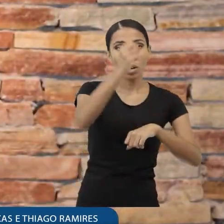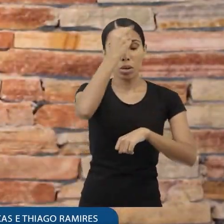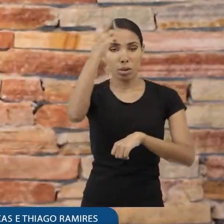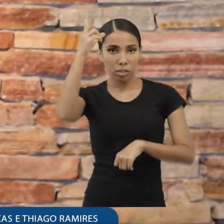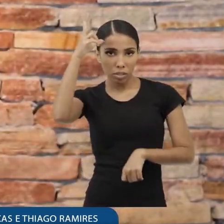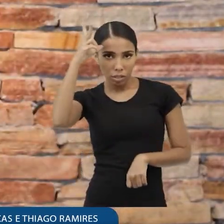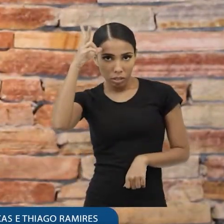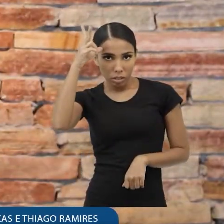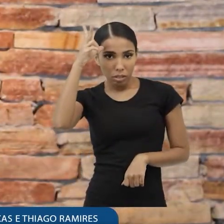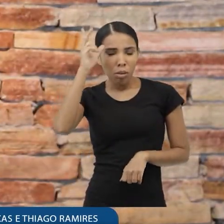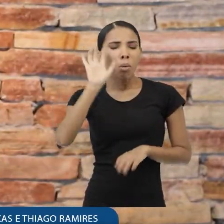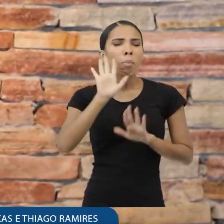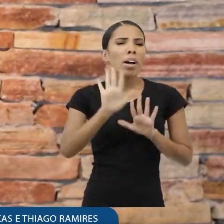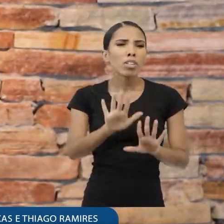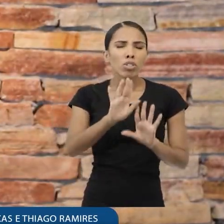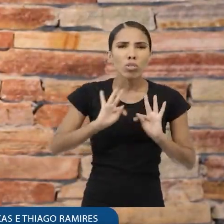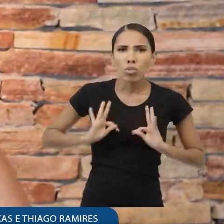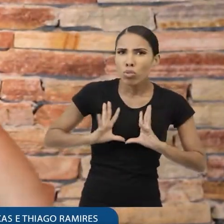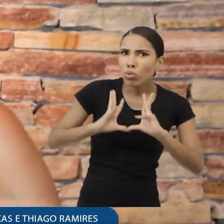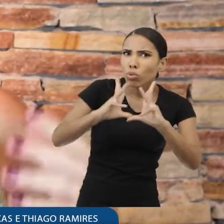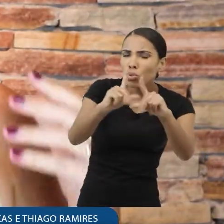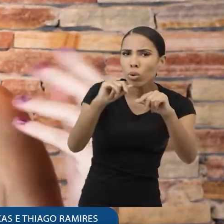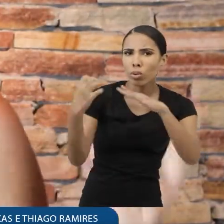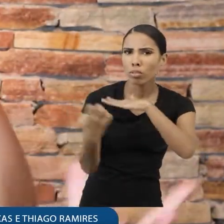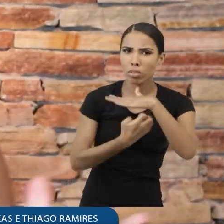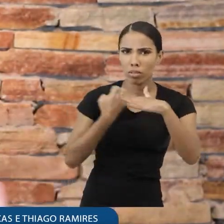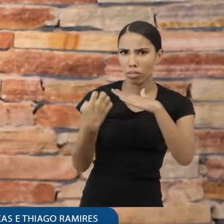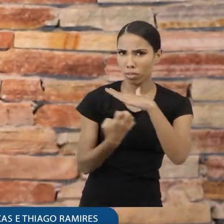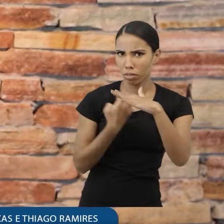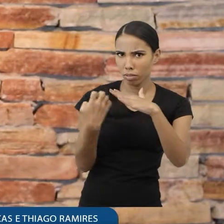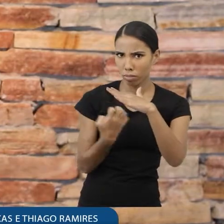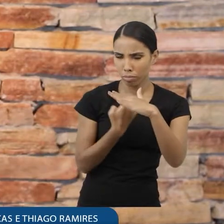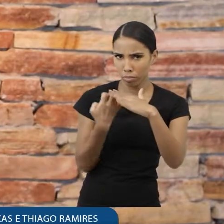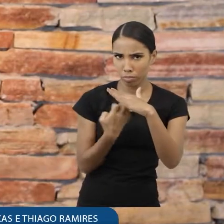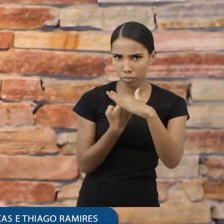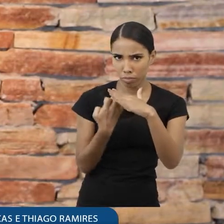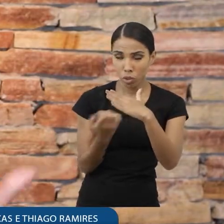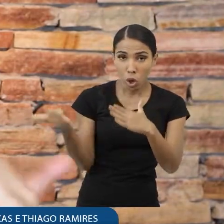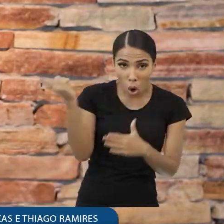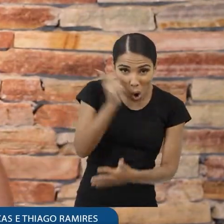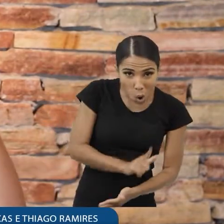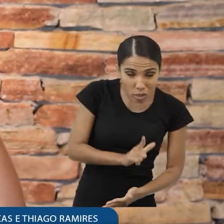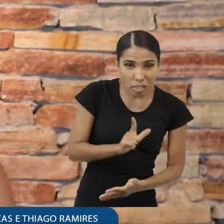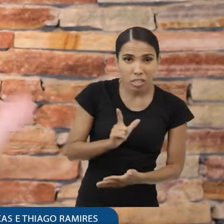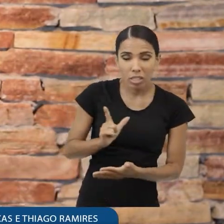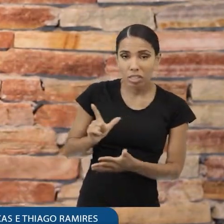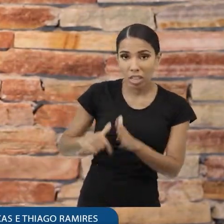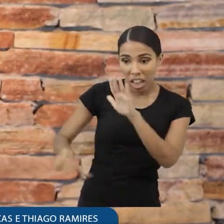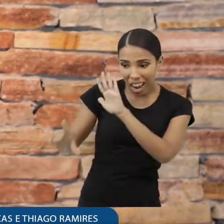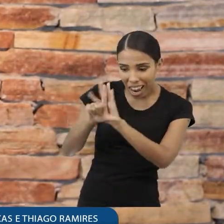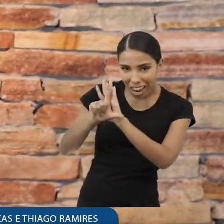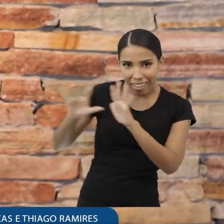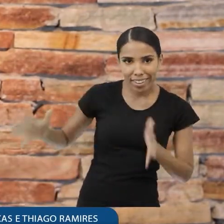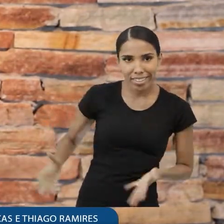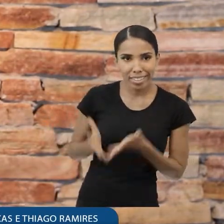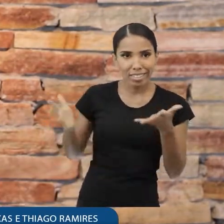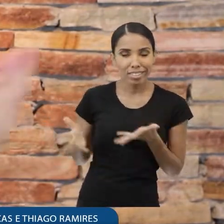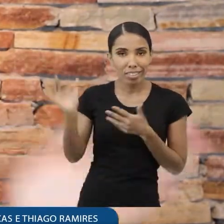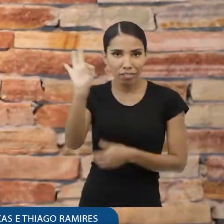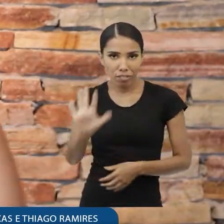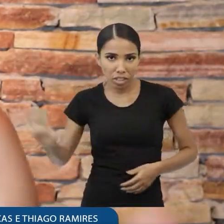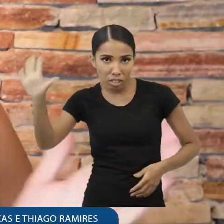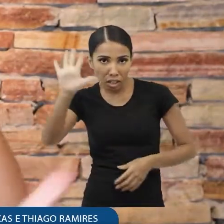estadual e municipal. Só que não são todas as empresas que conseguem aportar recursos via leis de